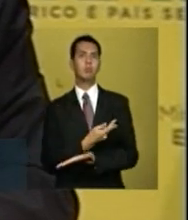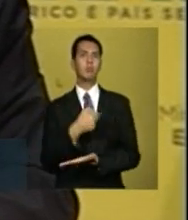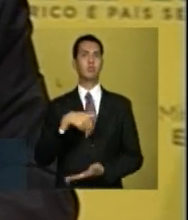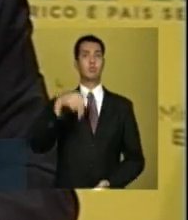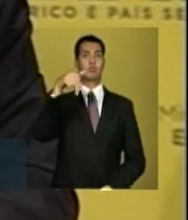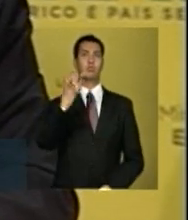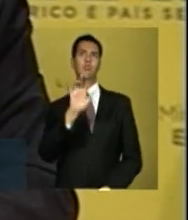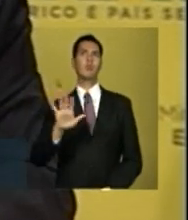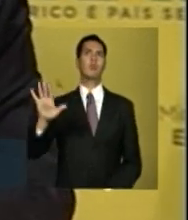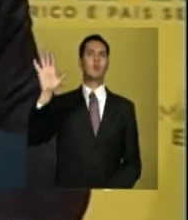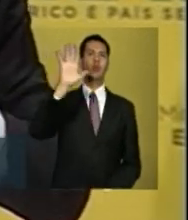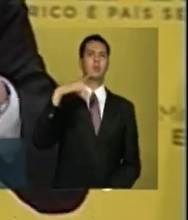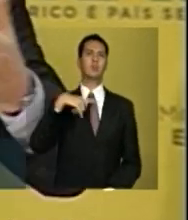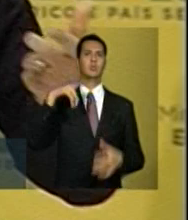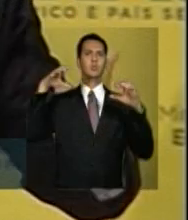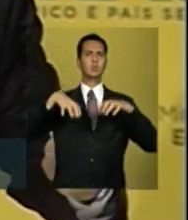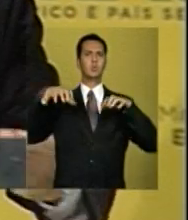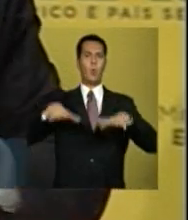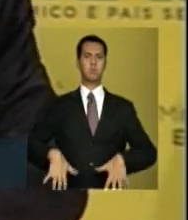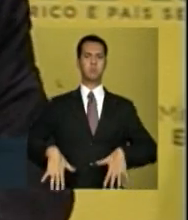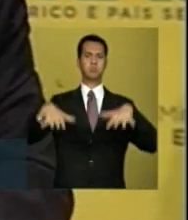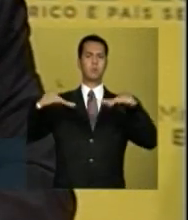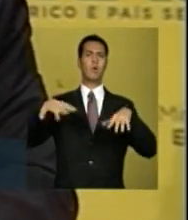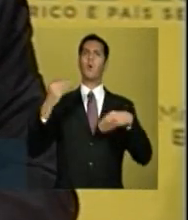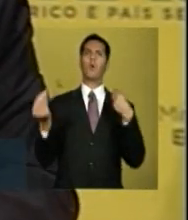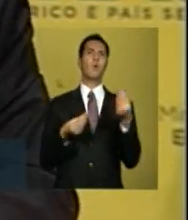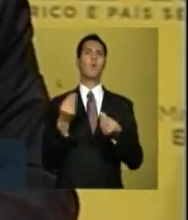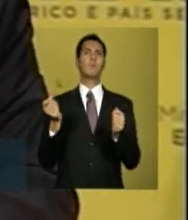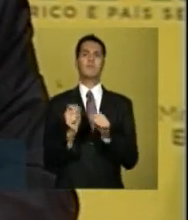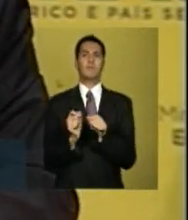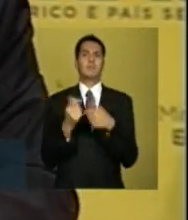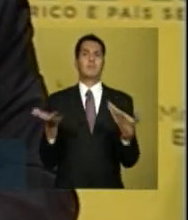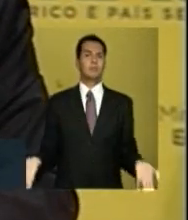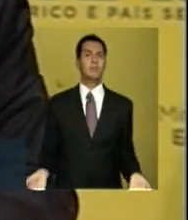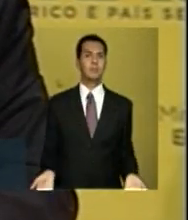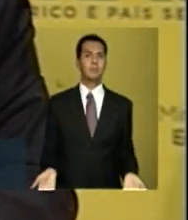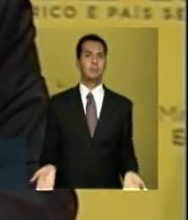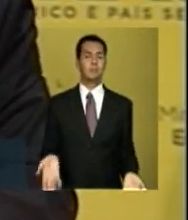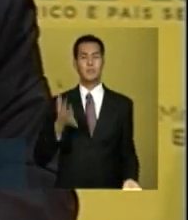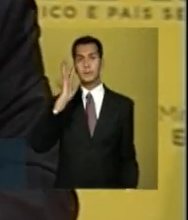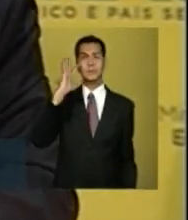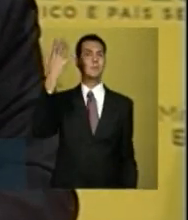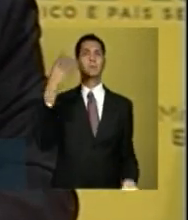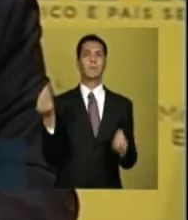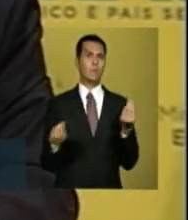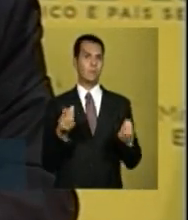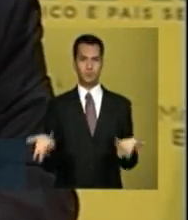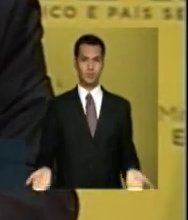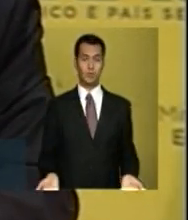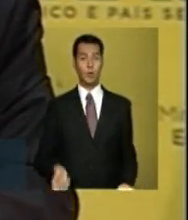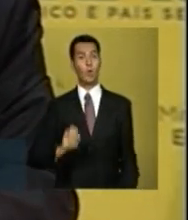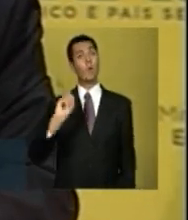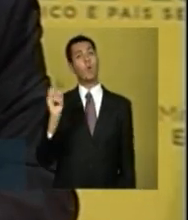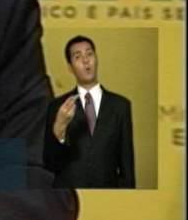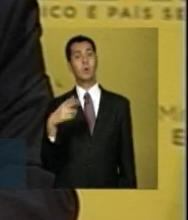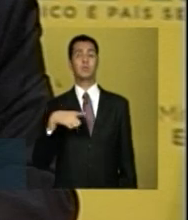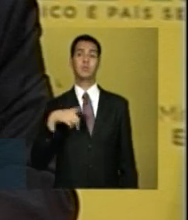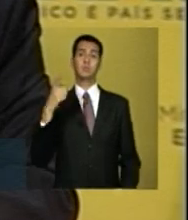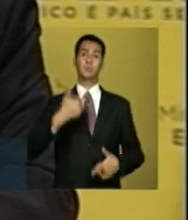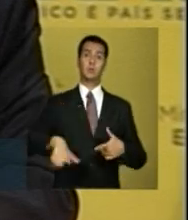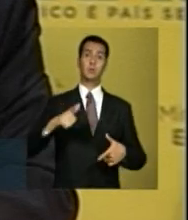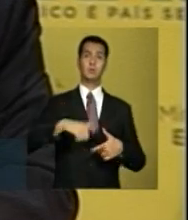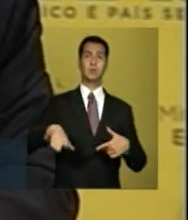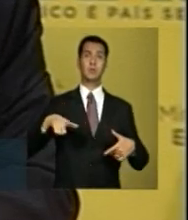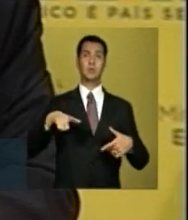norte certo como é que você responde a uma situação como essa eh ou que nós tenhamos problema de oferta de